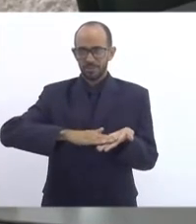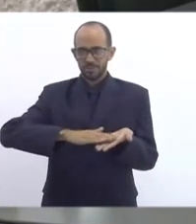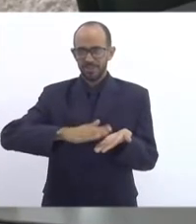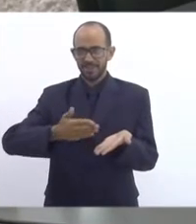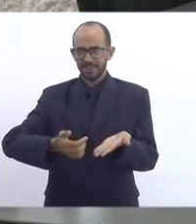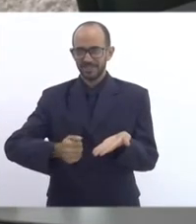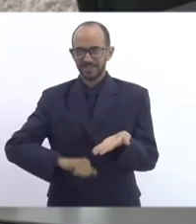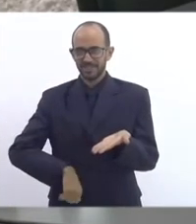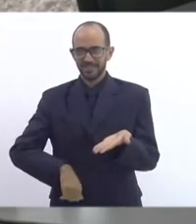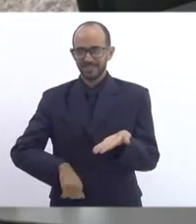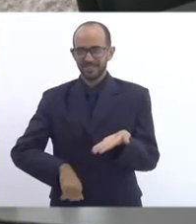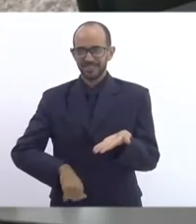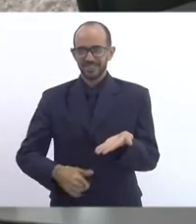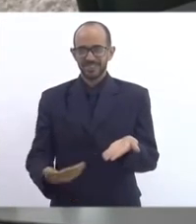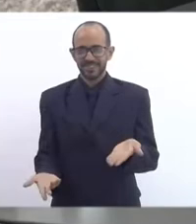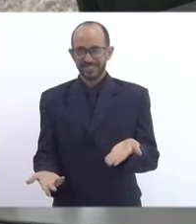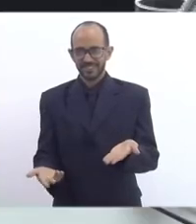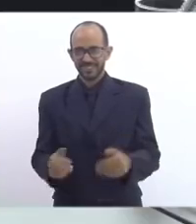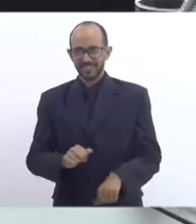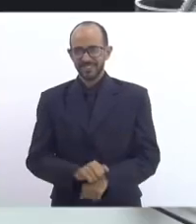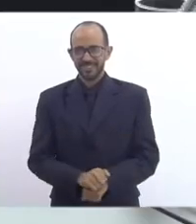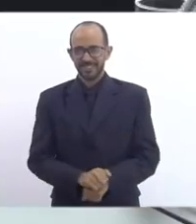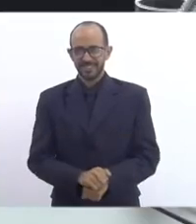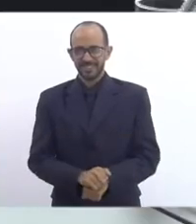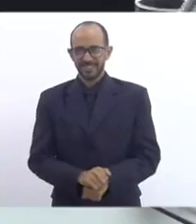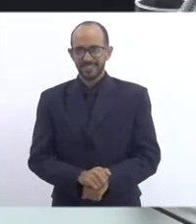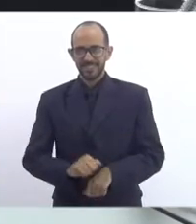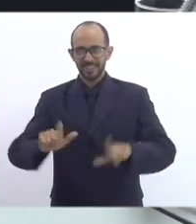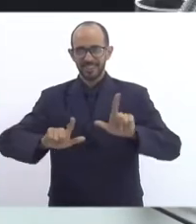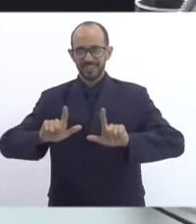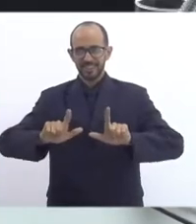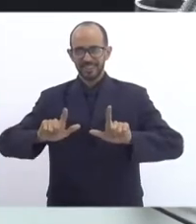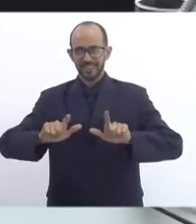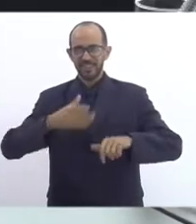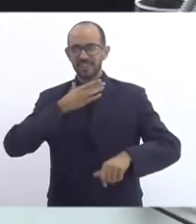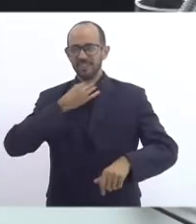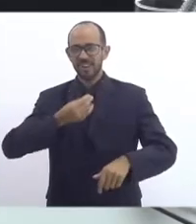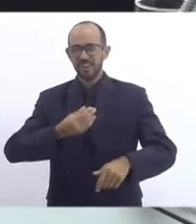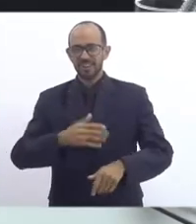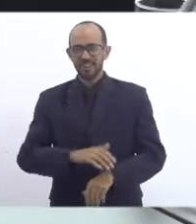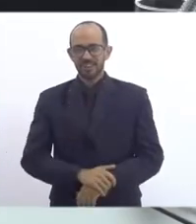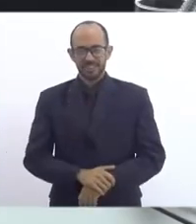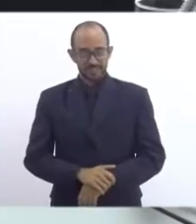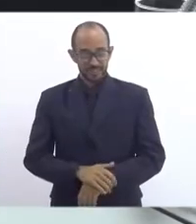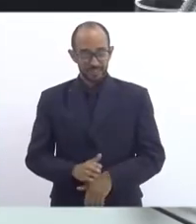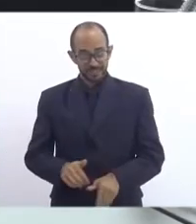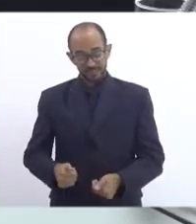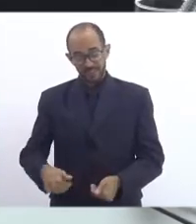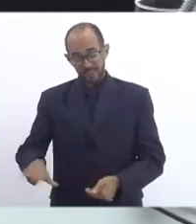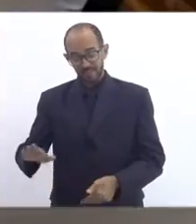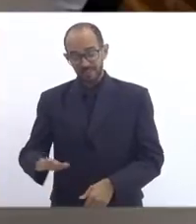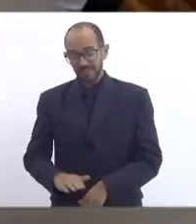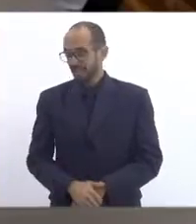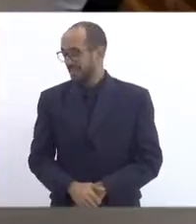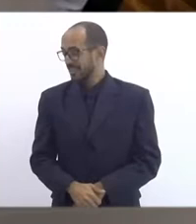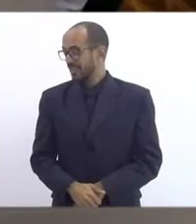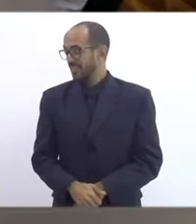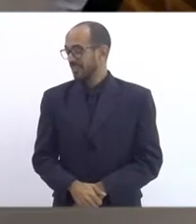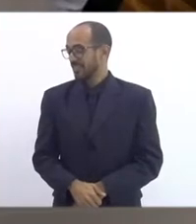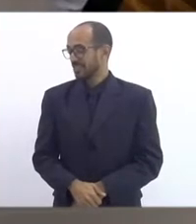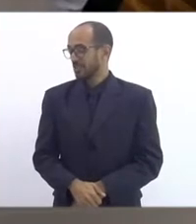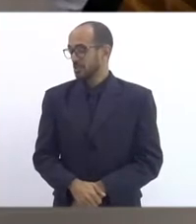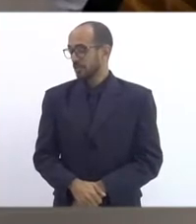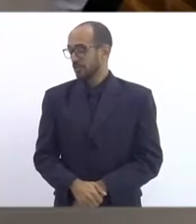Ela emite boleto, faz a cobrança na TV clandestina e vamos que vamos, né? É o verdadeiro poder.